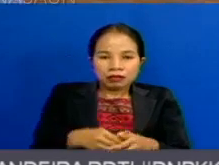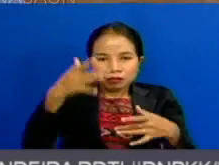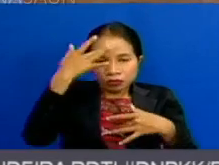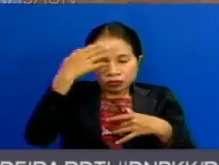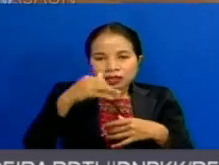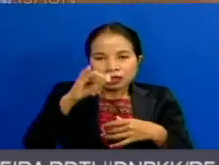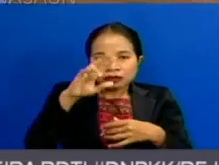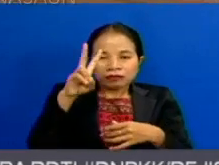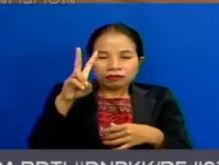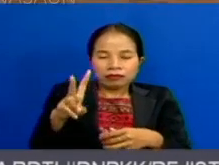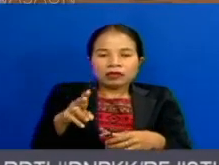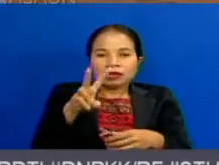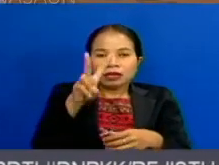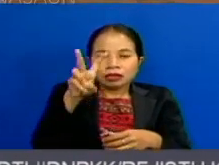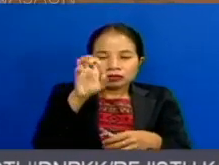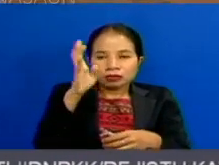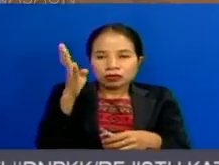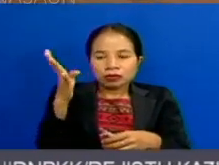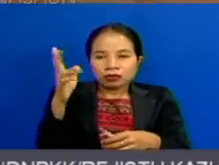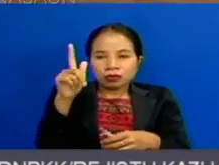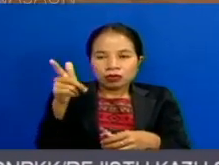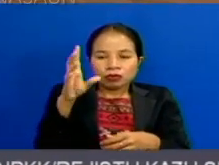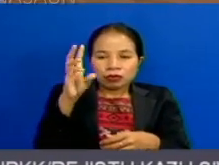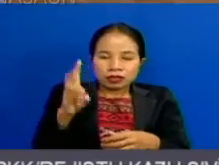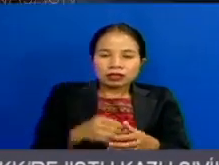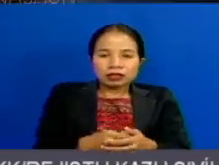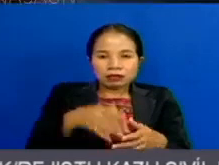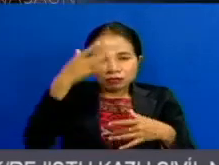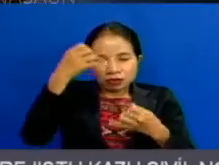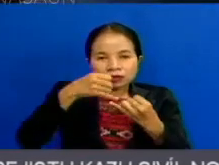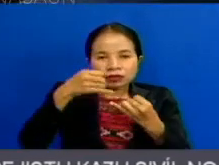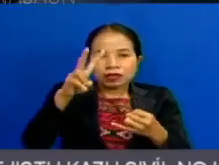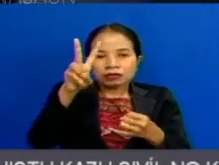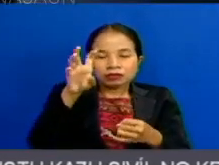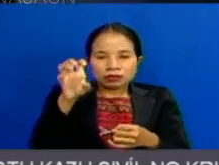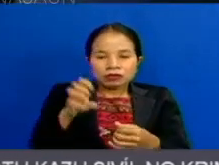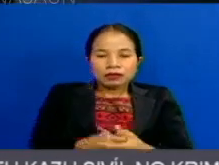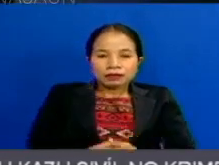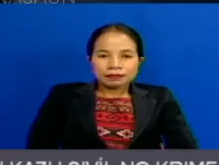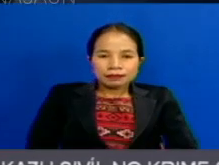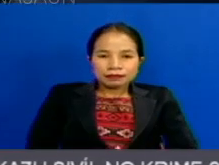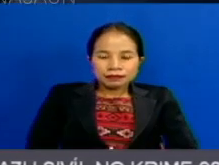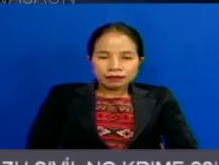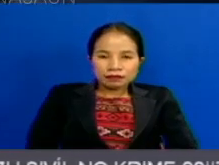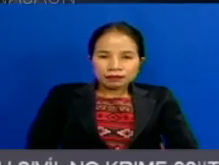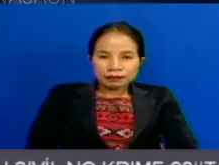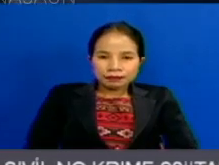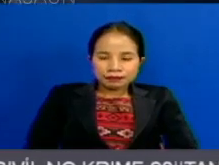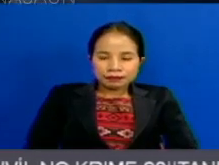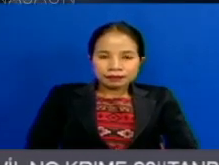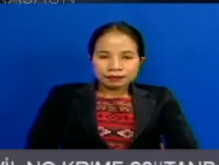raivecida atus rua rua nulo recém nem, no caso má nutrição atus rua recém. Manuel Guzmão, Domingos de Deus,